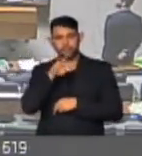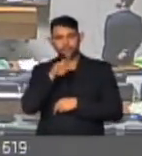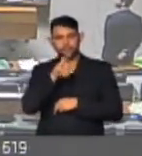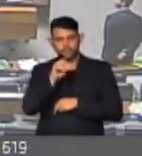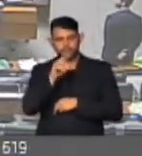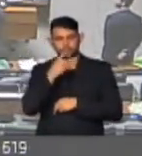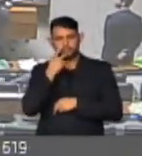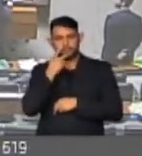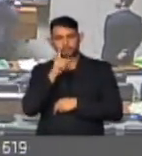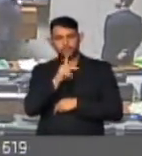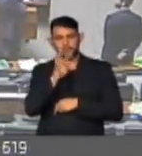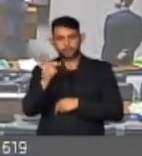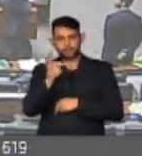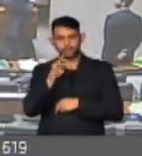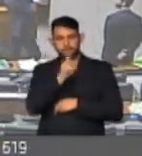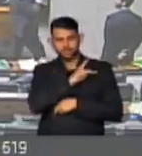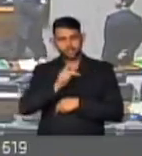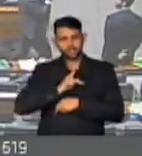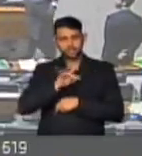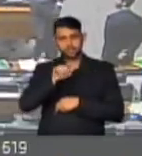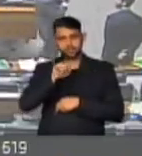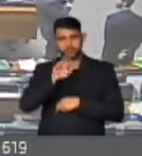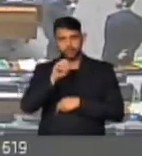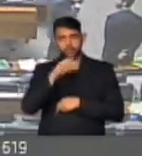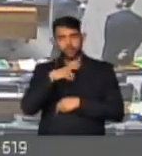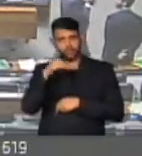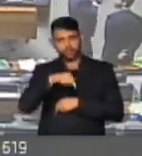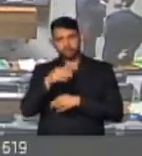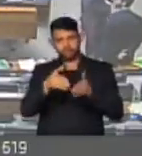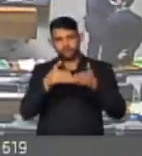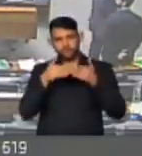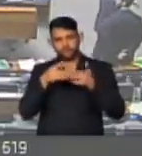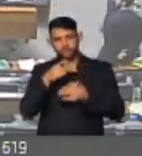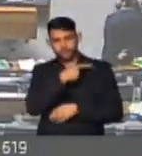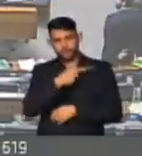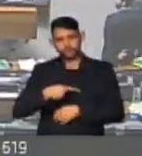Fontana para falar pelo PT. Presidente, a questão de ordem aqui. Por favor, presidente.